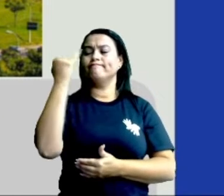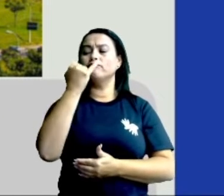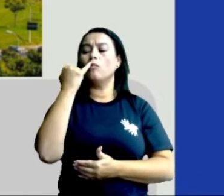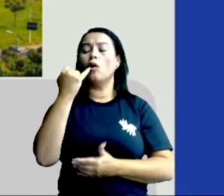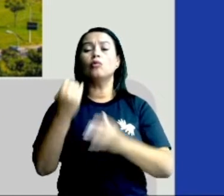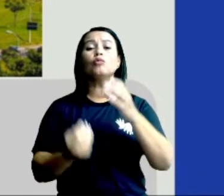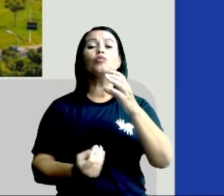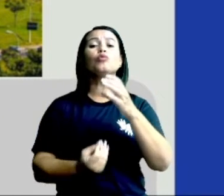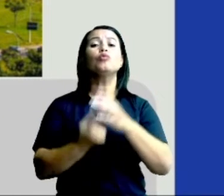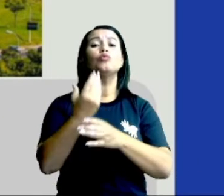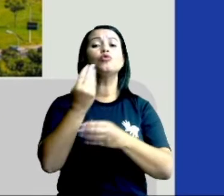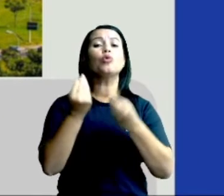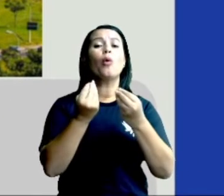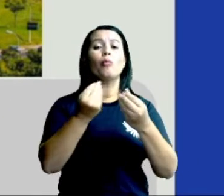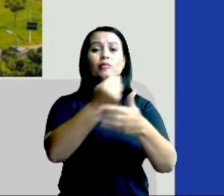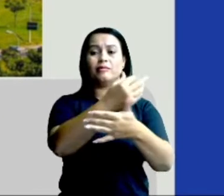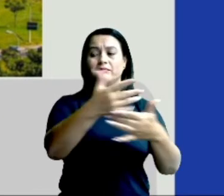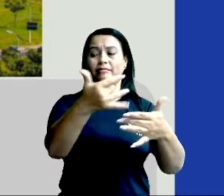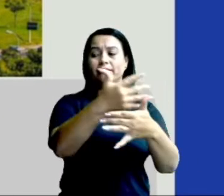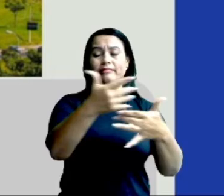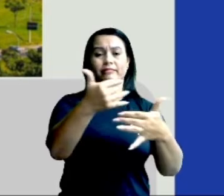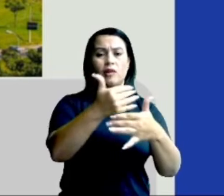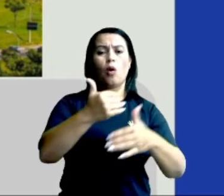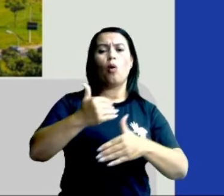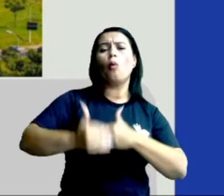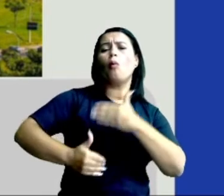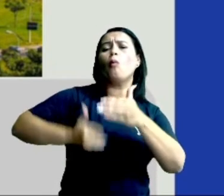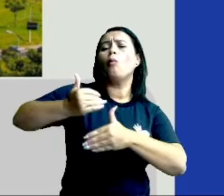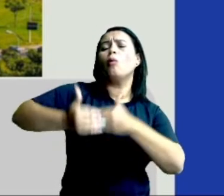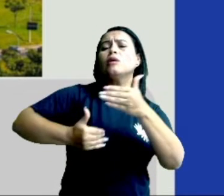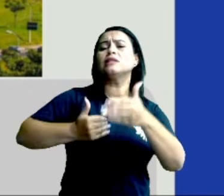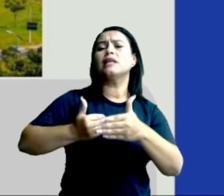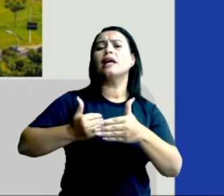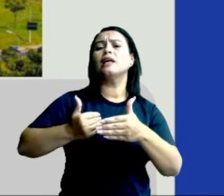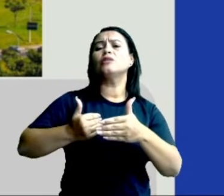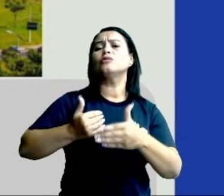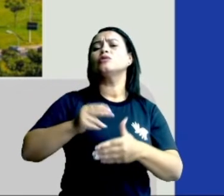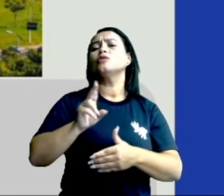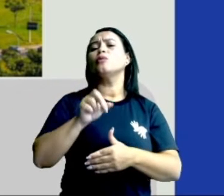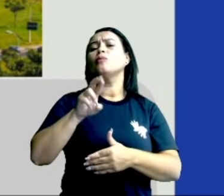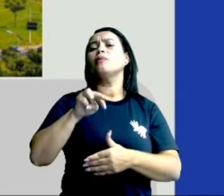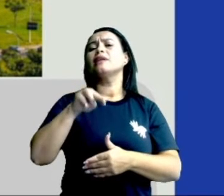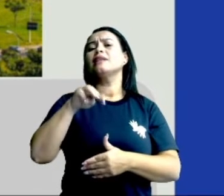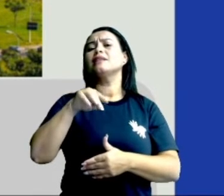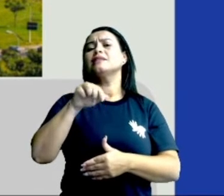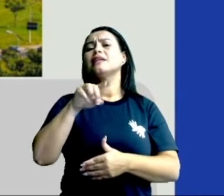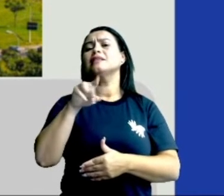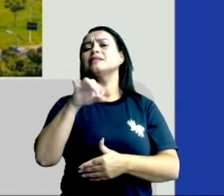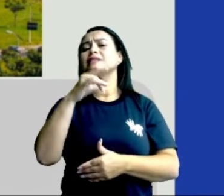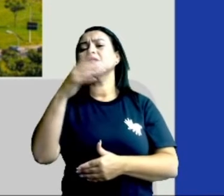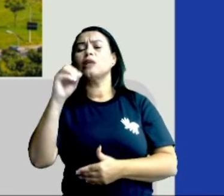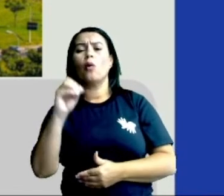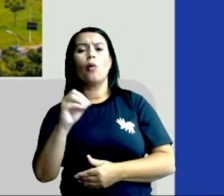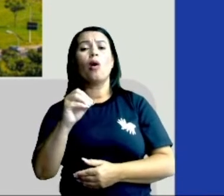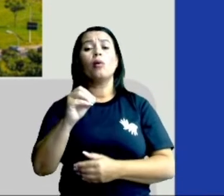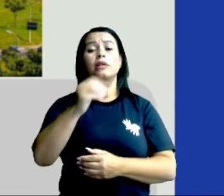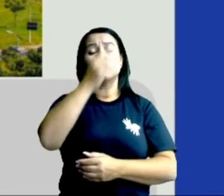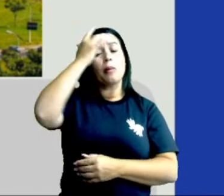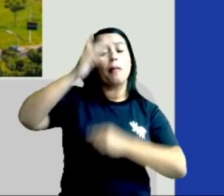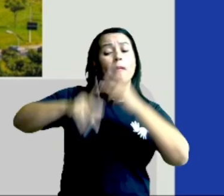surge dentro dessas cidades. O processo de urbanização ocorre quando a população reside no meio